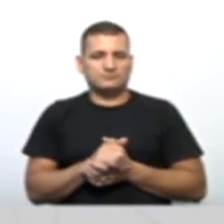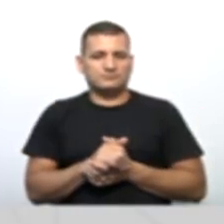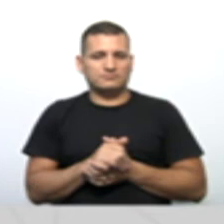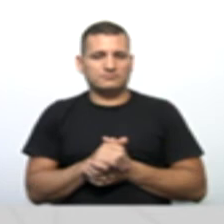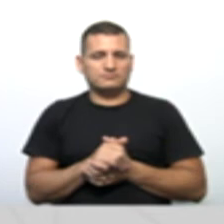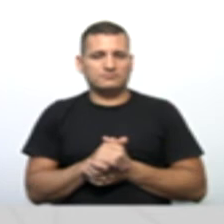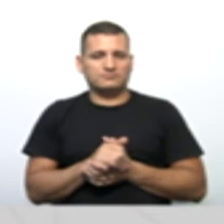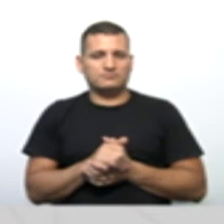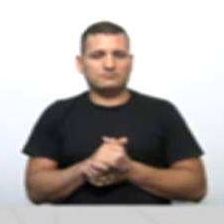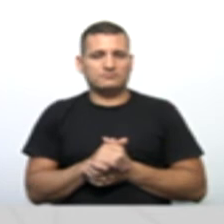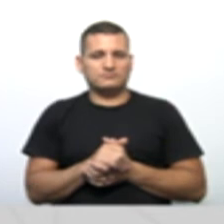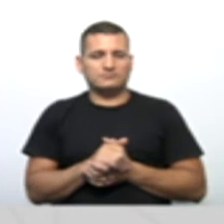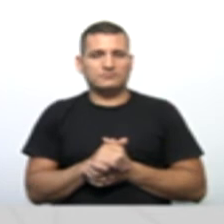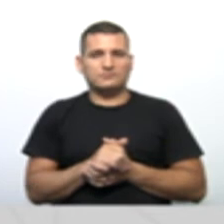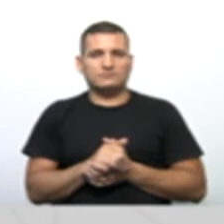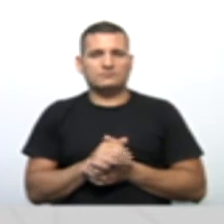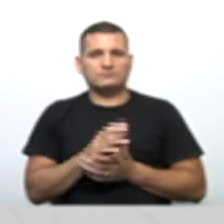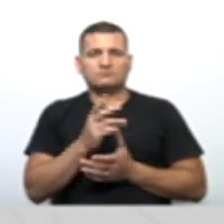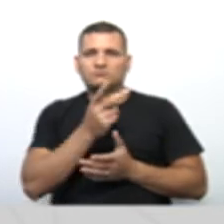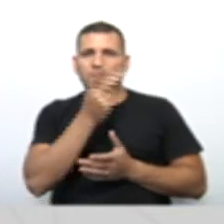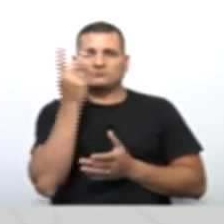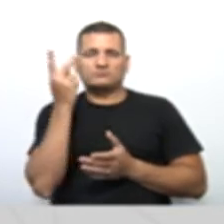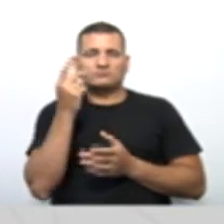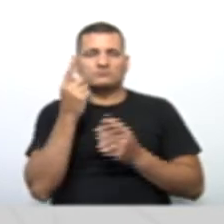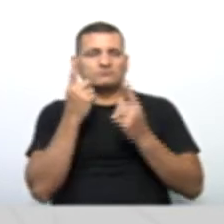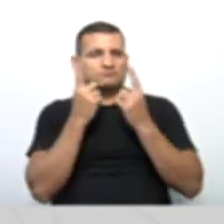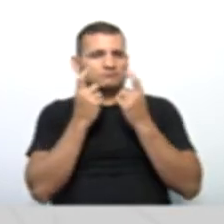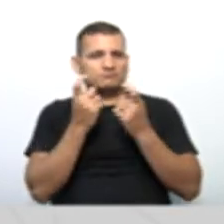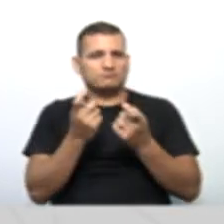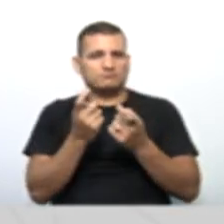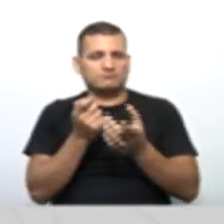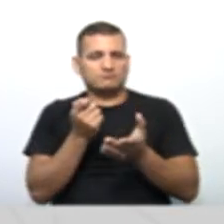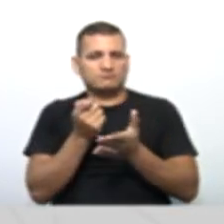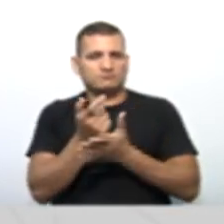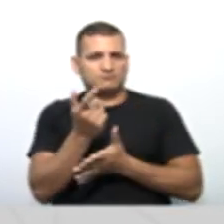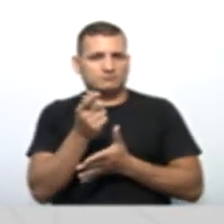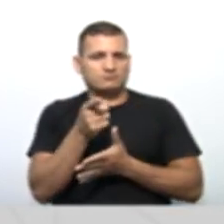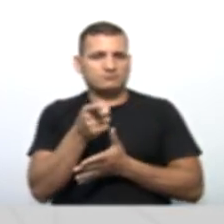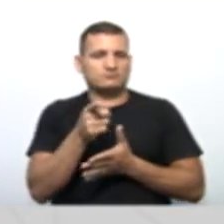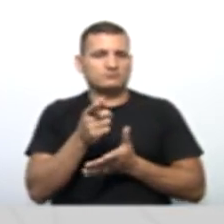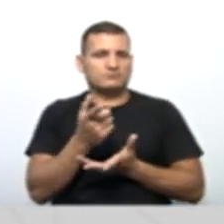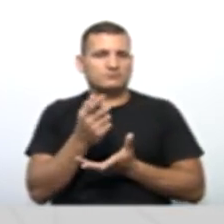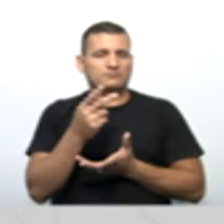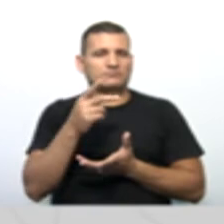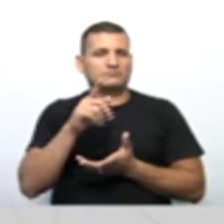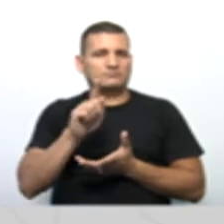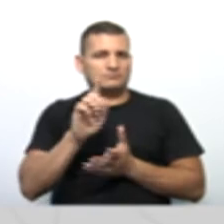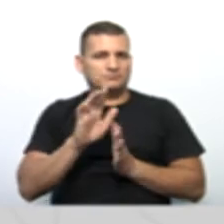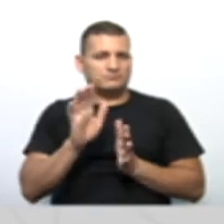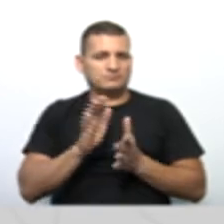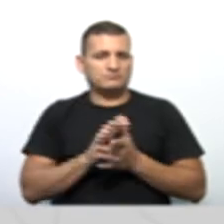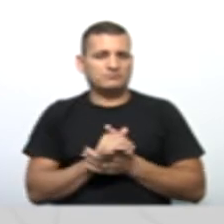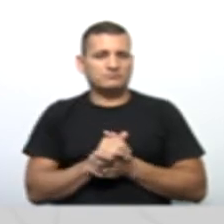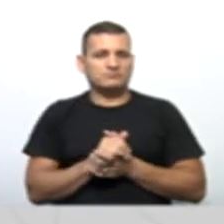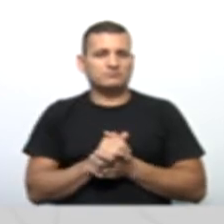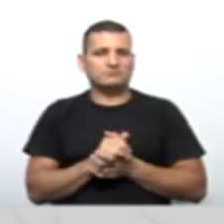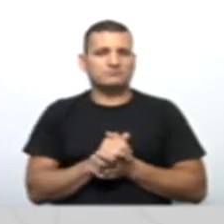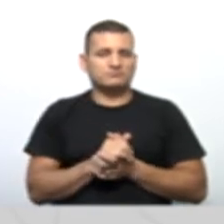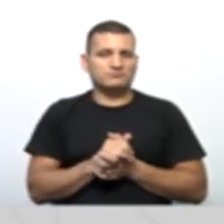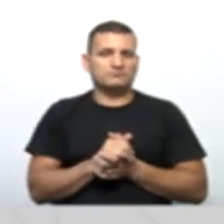especifica as pessoas vão se interessar e vão querer comprar essa da página mais especial página vip no caso não é